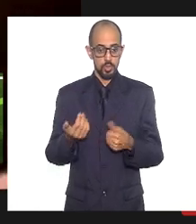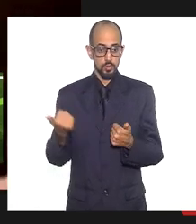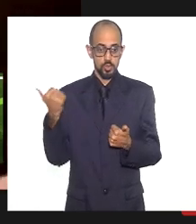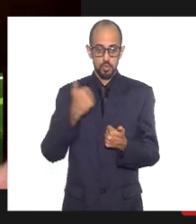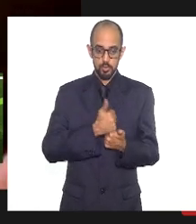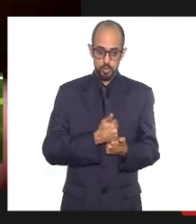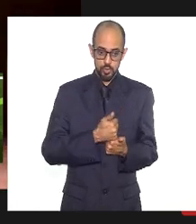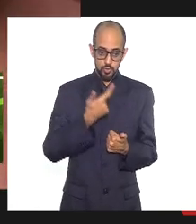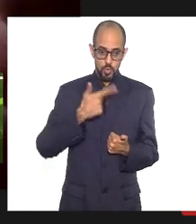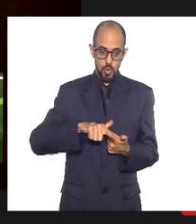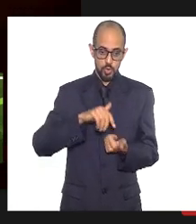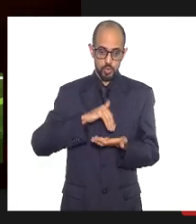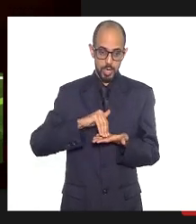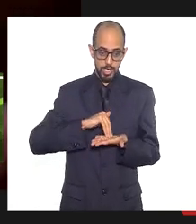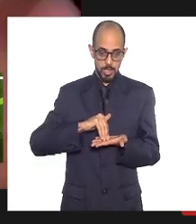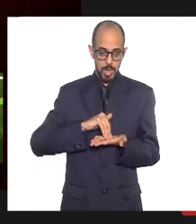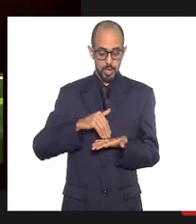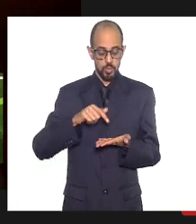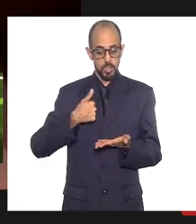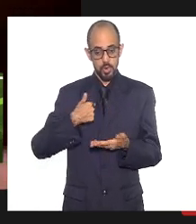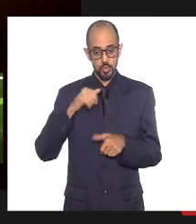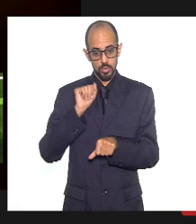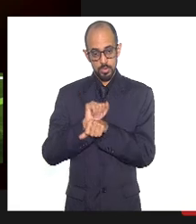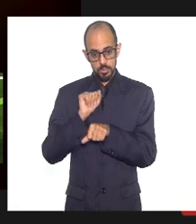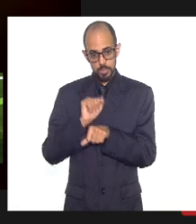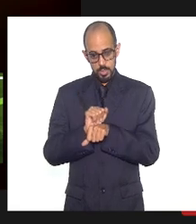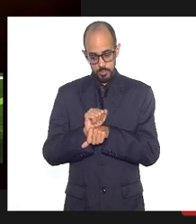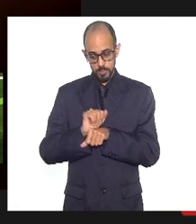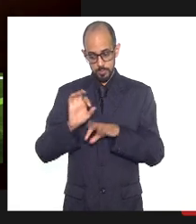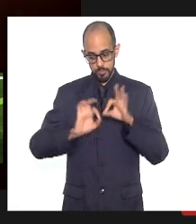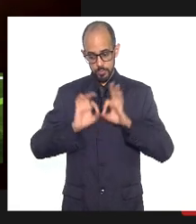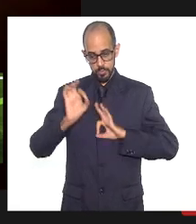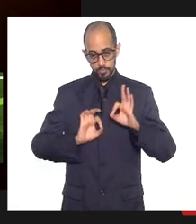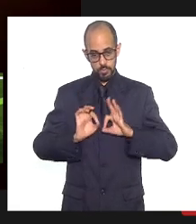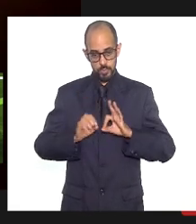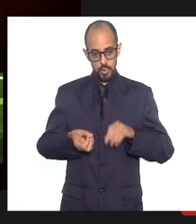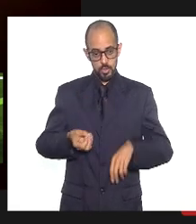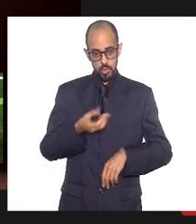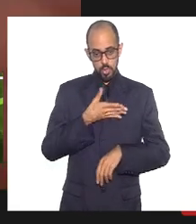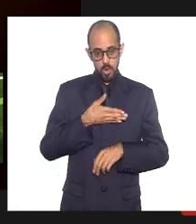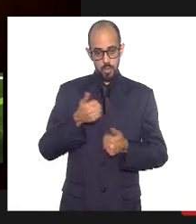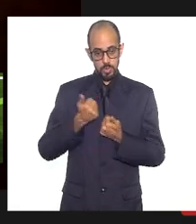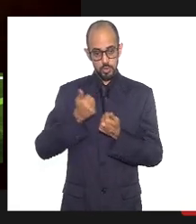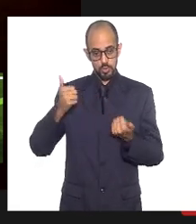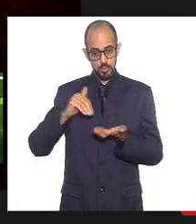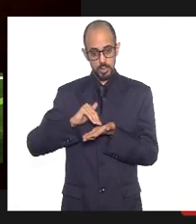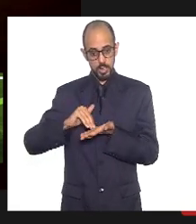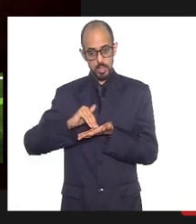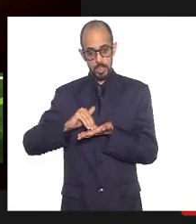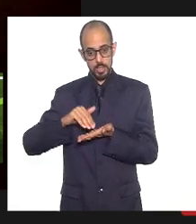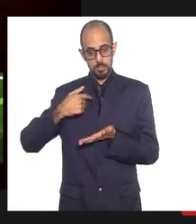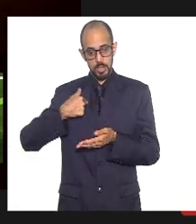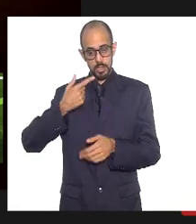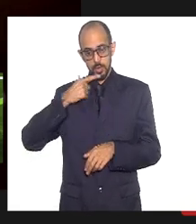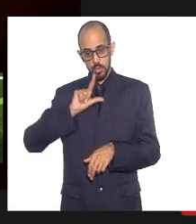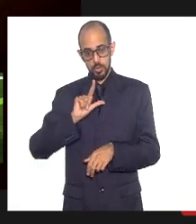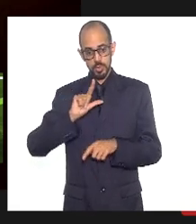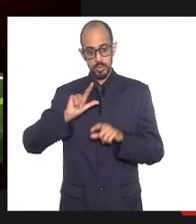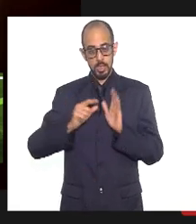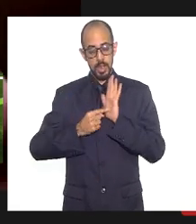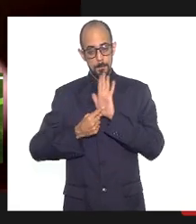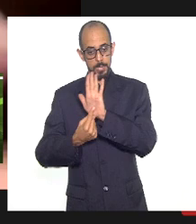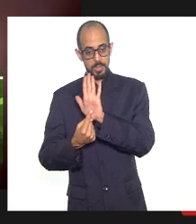um outro secretário, estou esperando a reorganização das subsecretarias para que eu possa